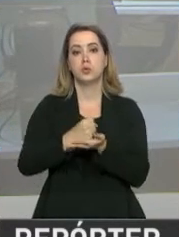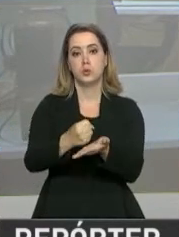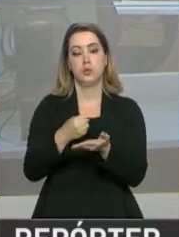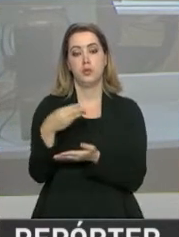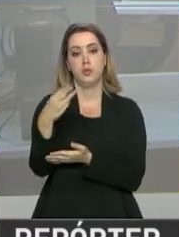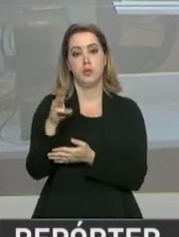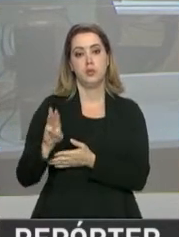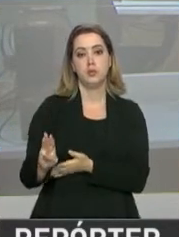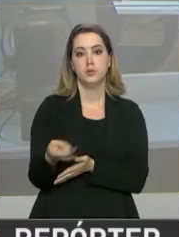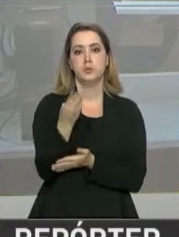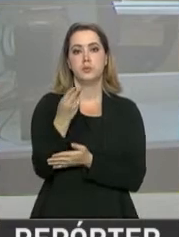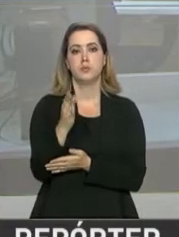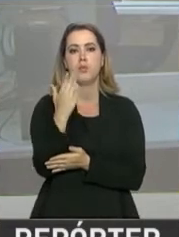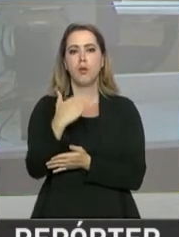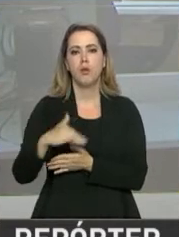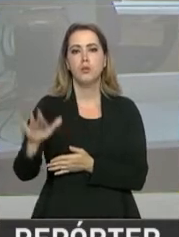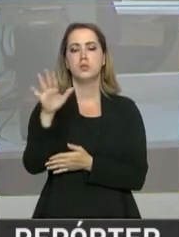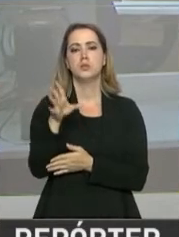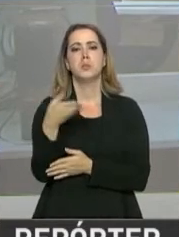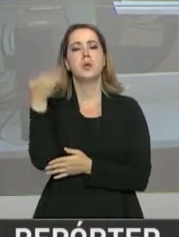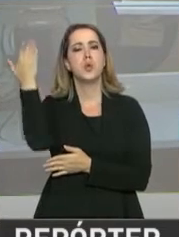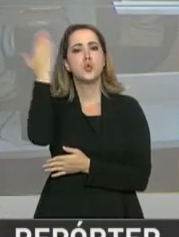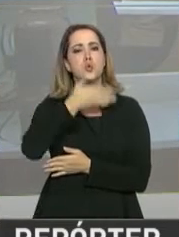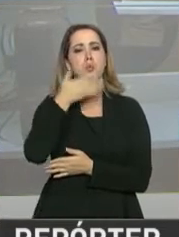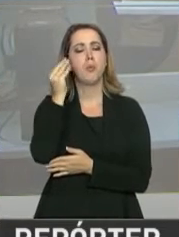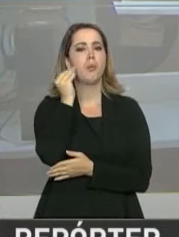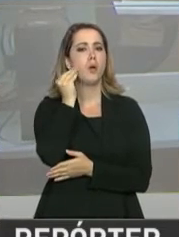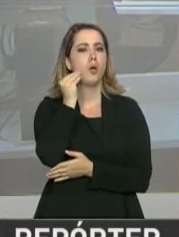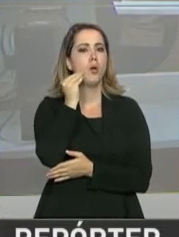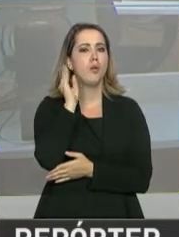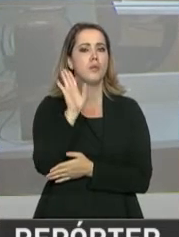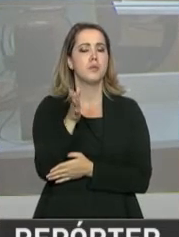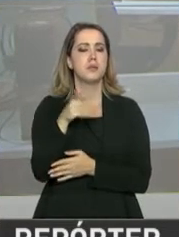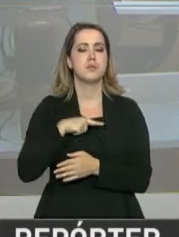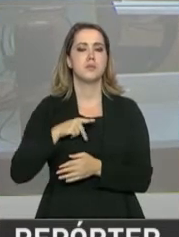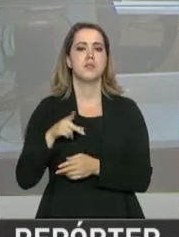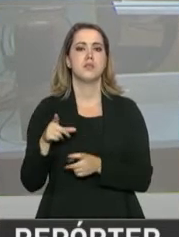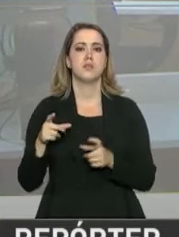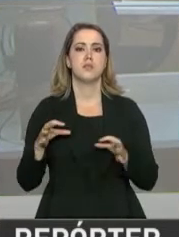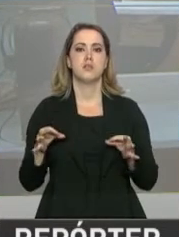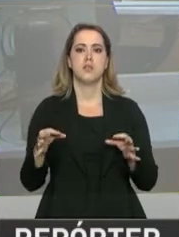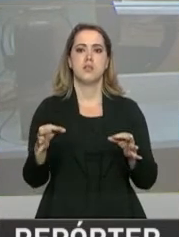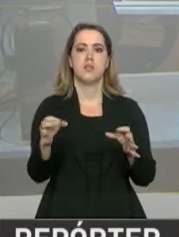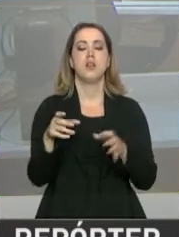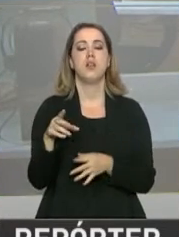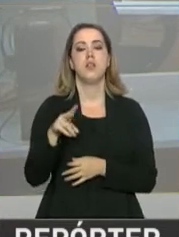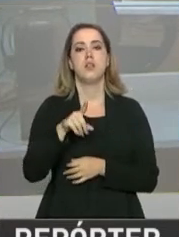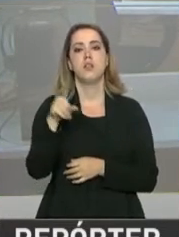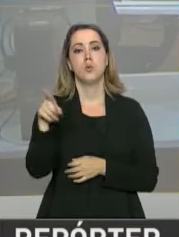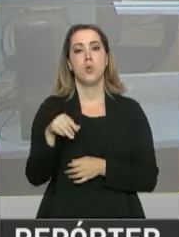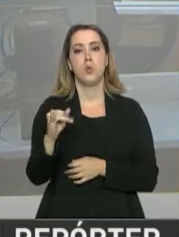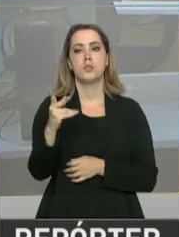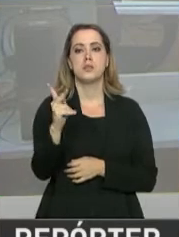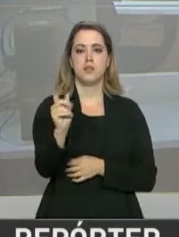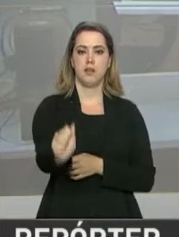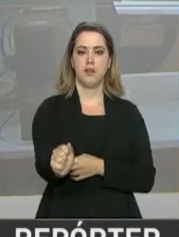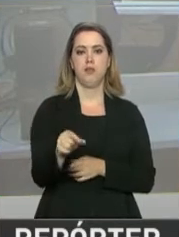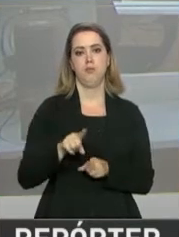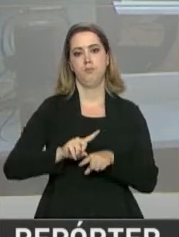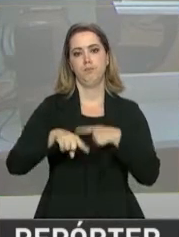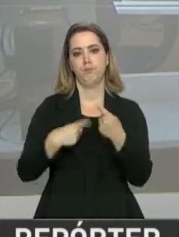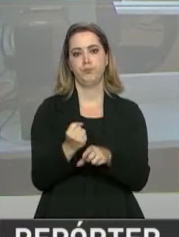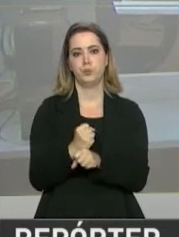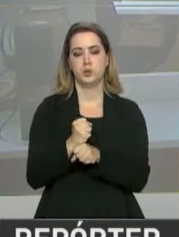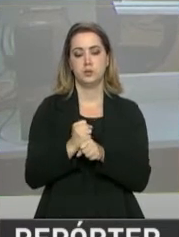para identificar o vírus Zika. Está prevista a distribuição de 1 milhão de kits em novembro, 1 milhão em dezembro e o restante em janeiro do ano que